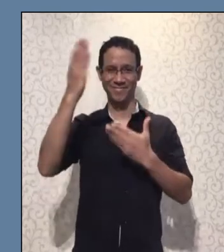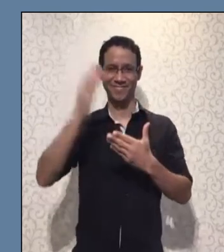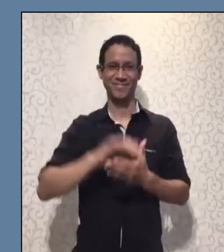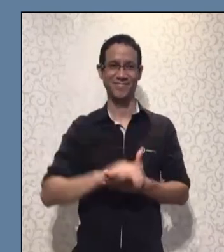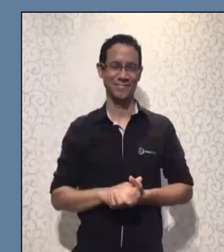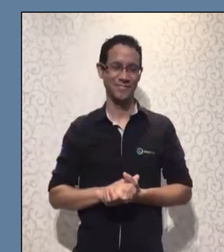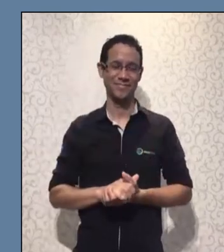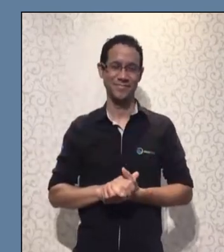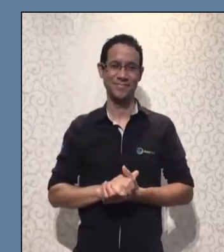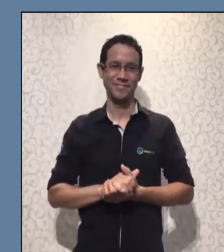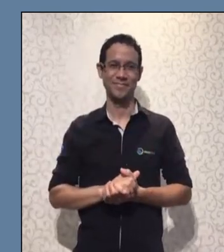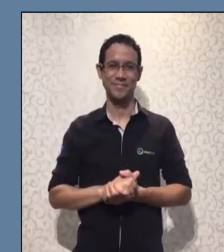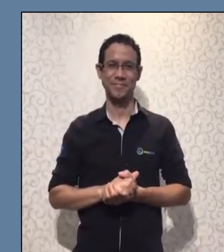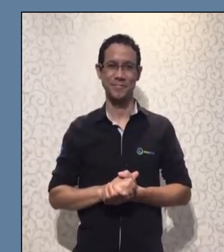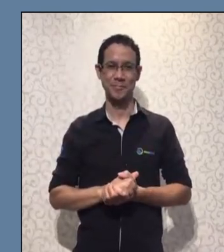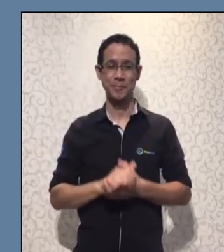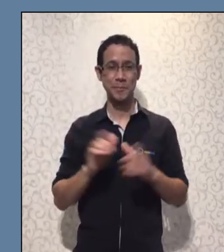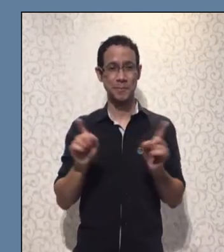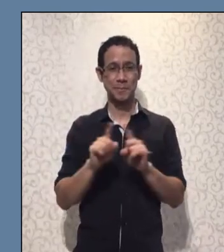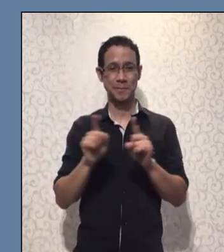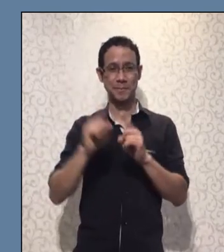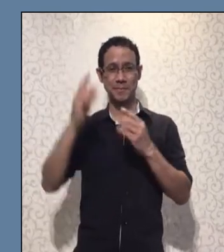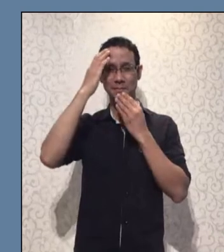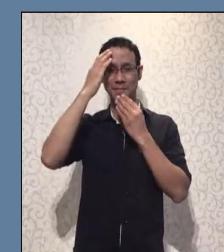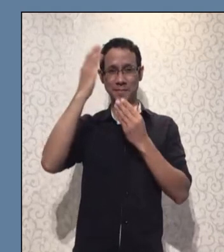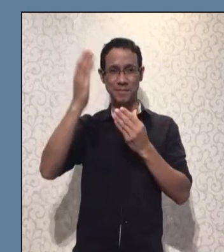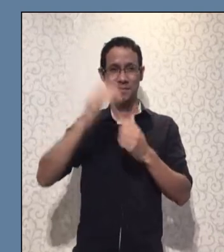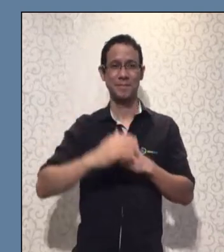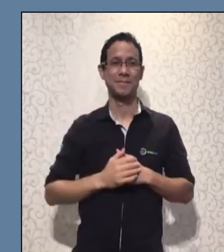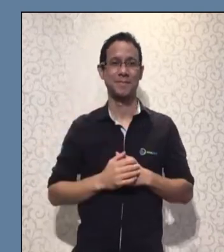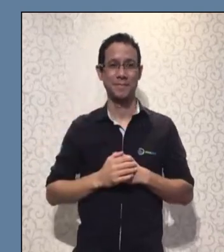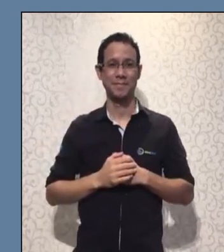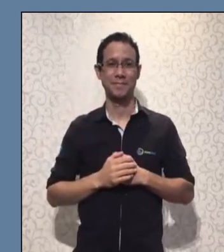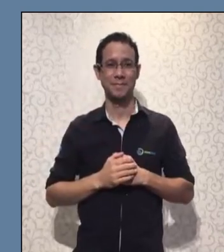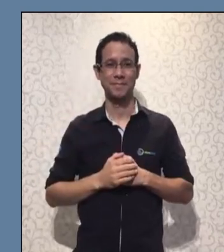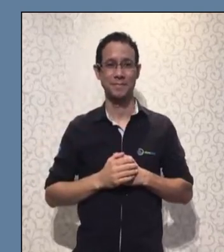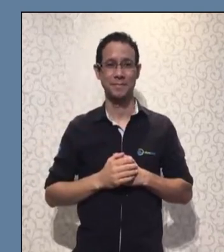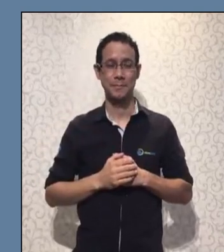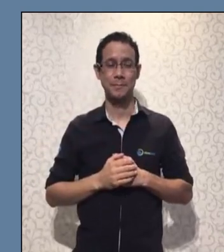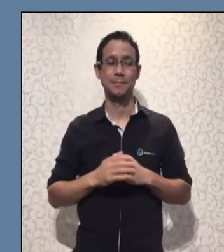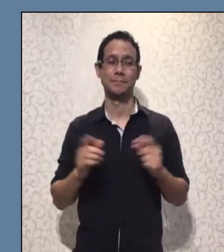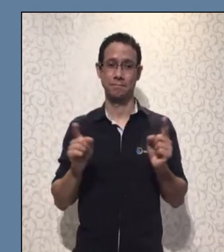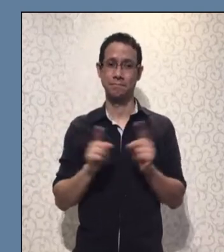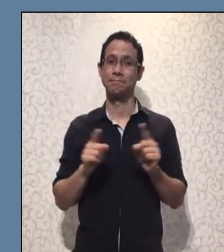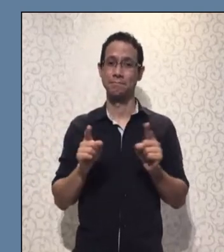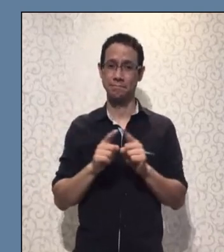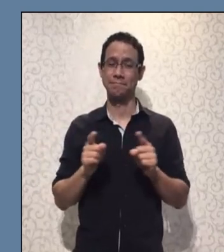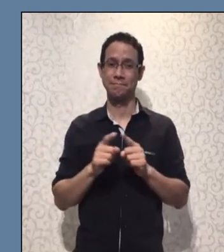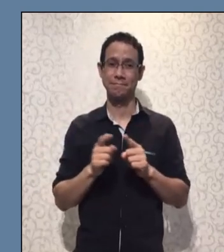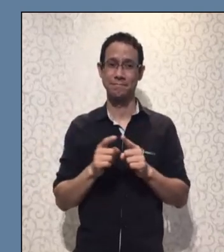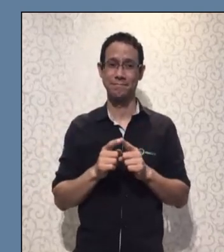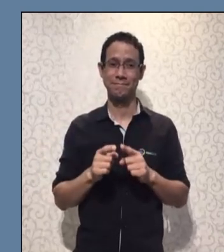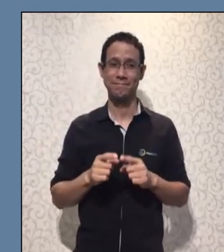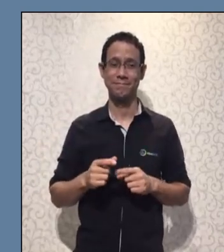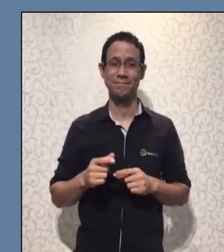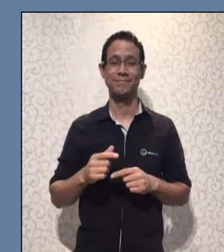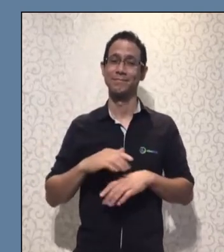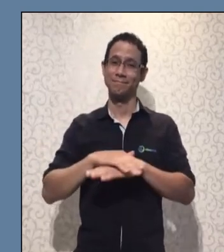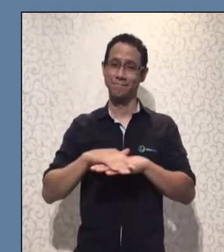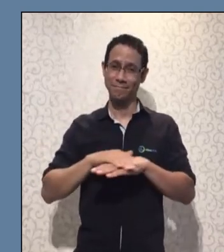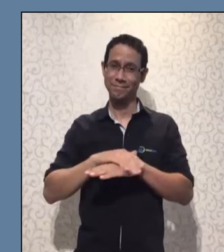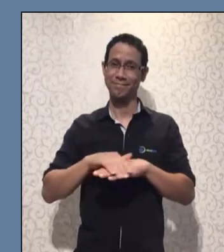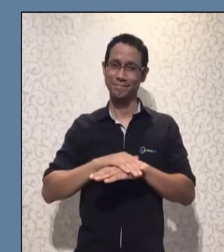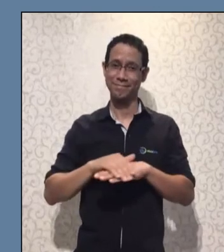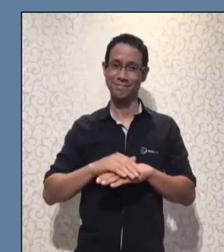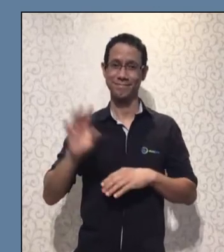Bom, eu também agradeço e eu também retorno, né, conversar com o Tadeu, com o Juliana,